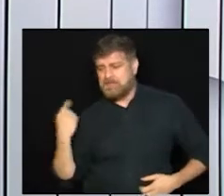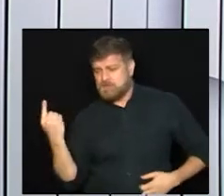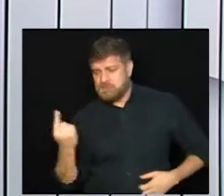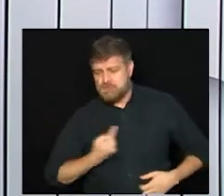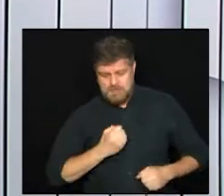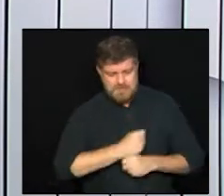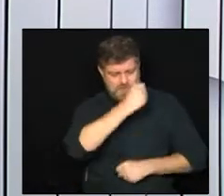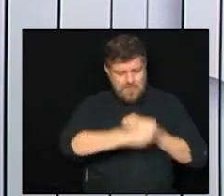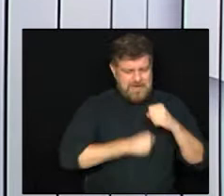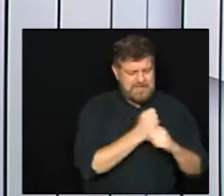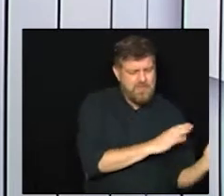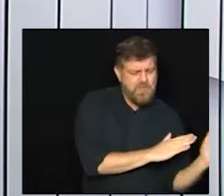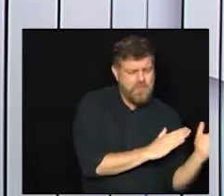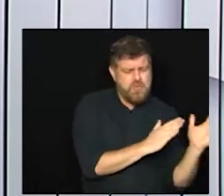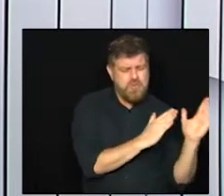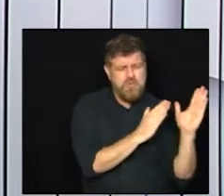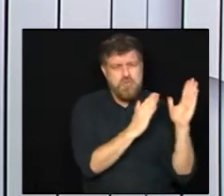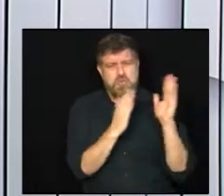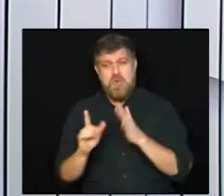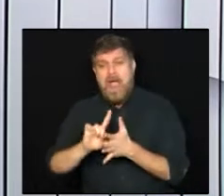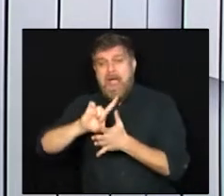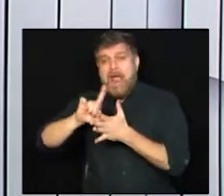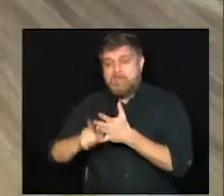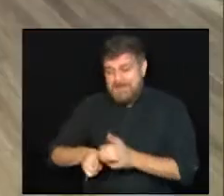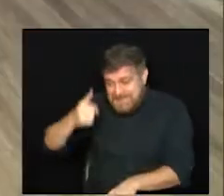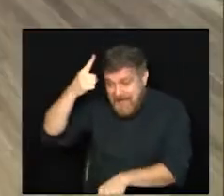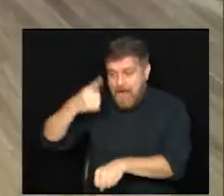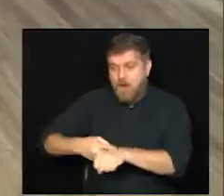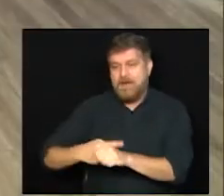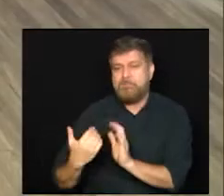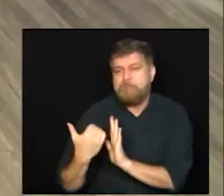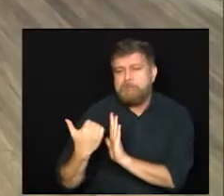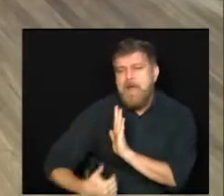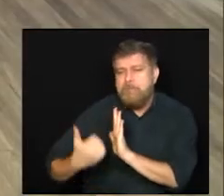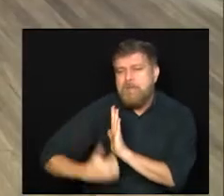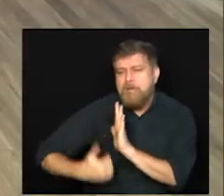ao longo do ano que podem ser descritos ali, Marcela?